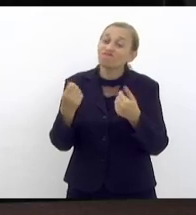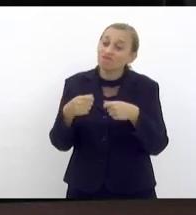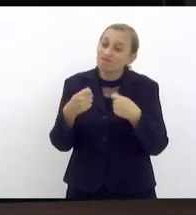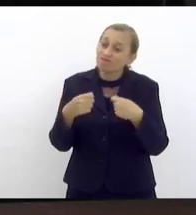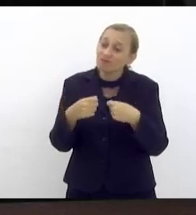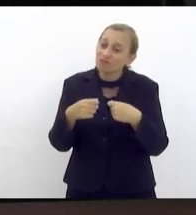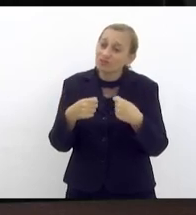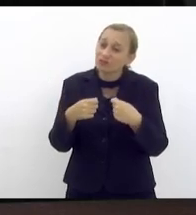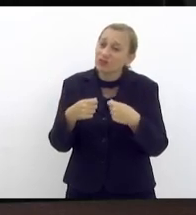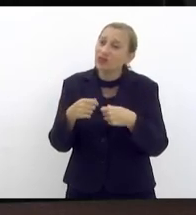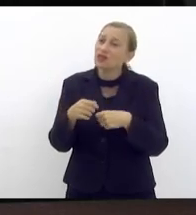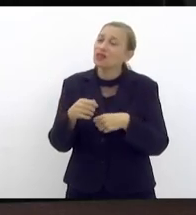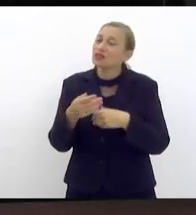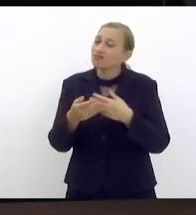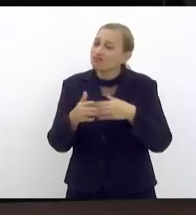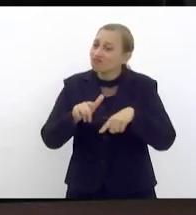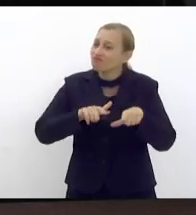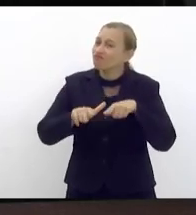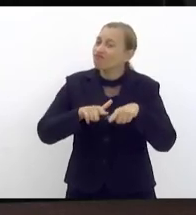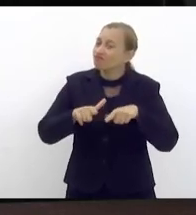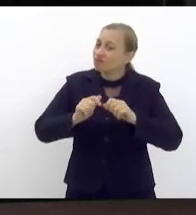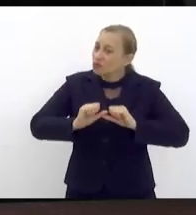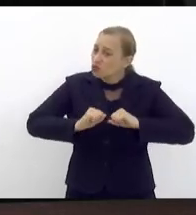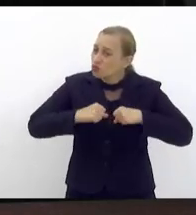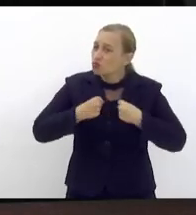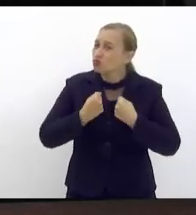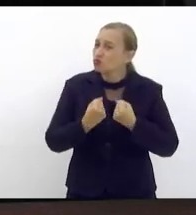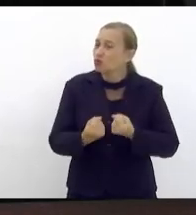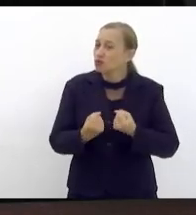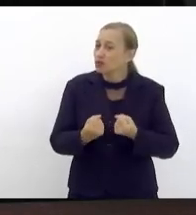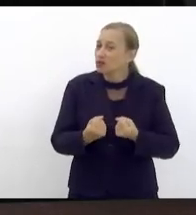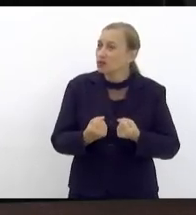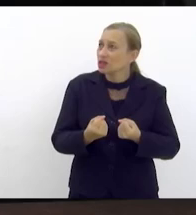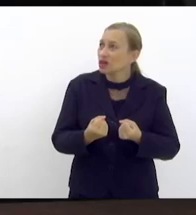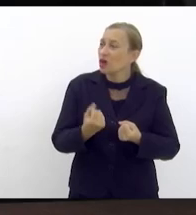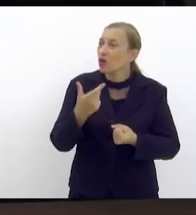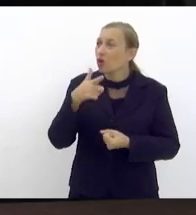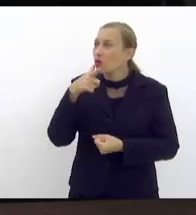ser bem trabalhado e unir forças ontem